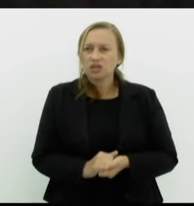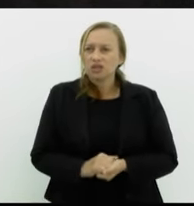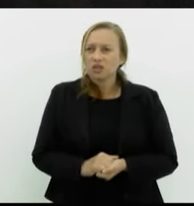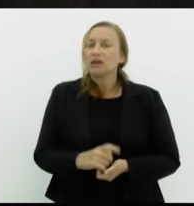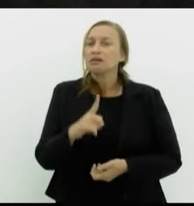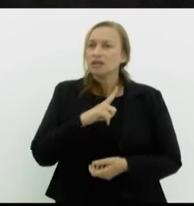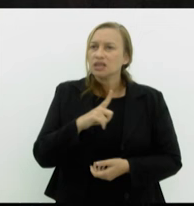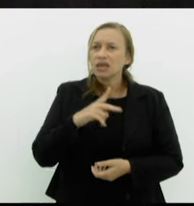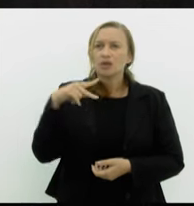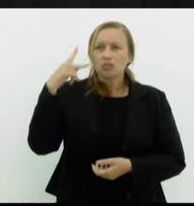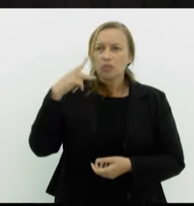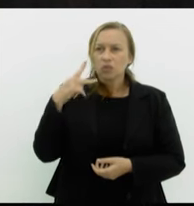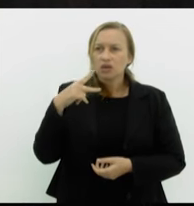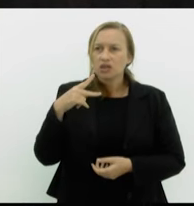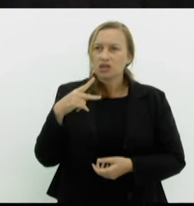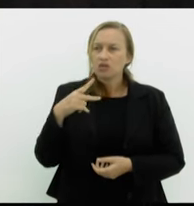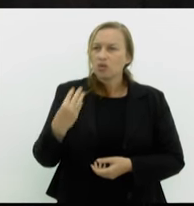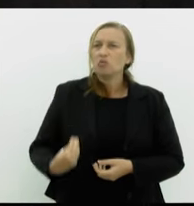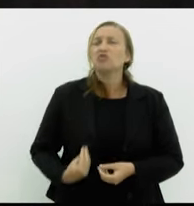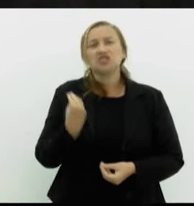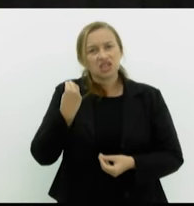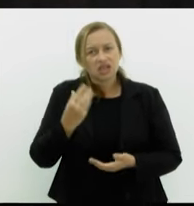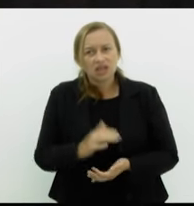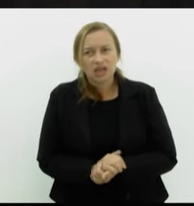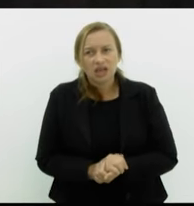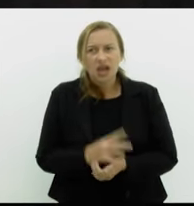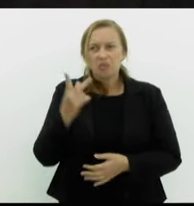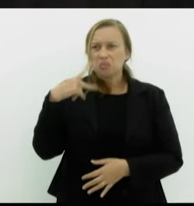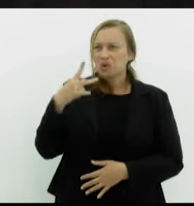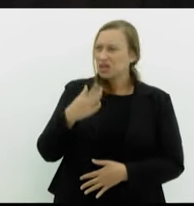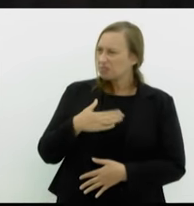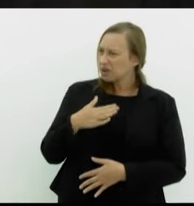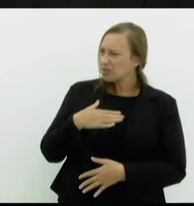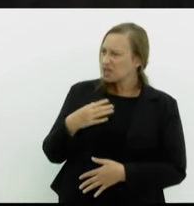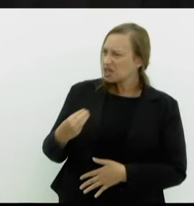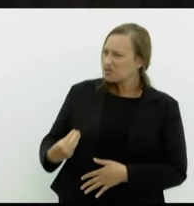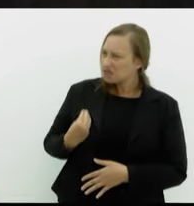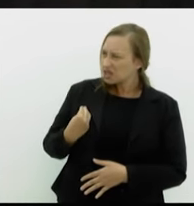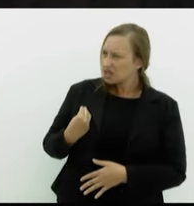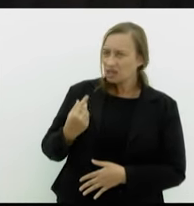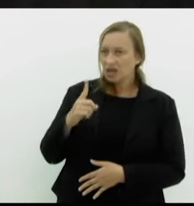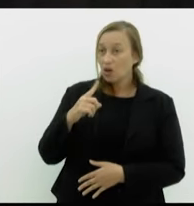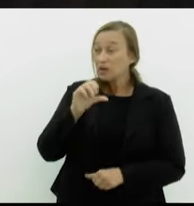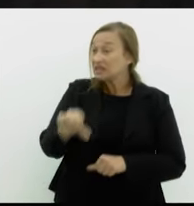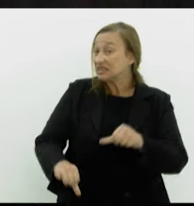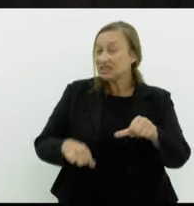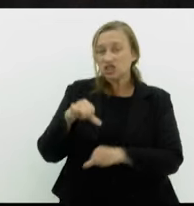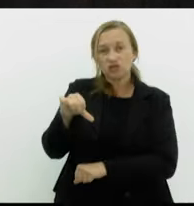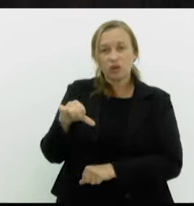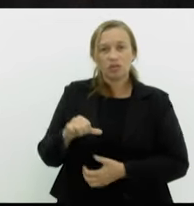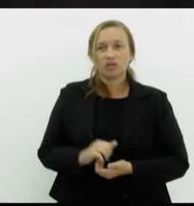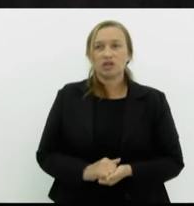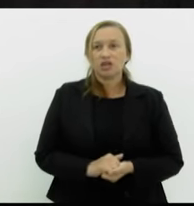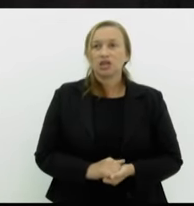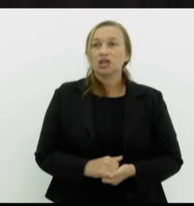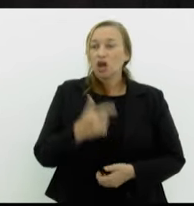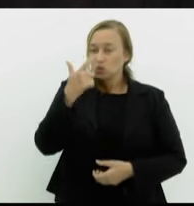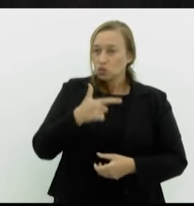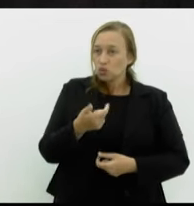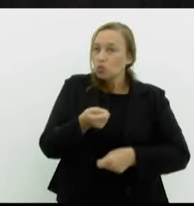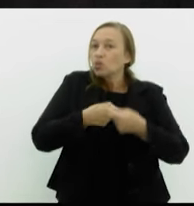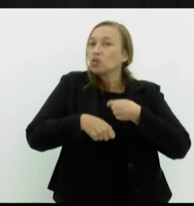a política como meio de vida. A política, para mim, não é meio de vida, é meio de transformação. Eu sou